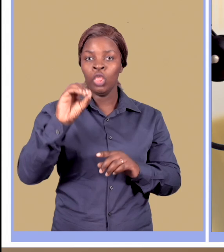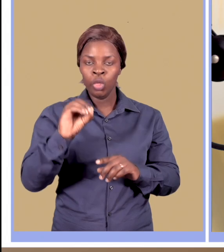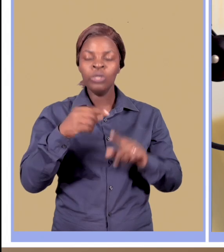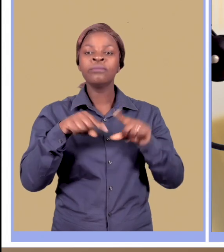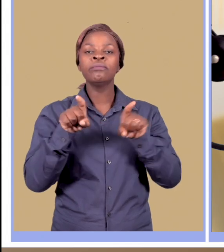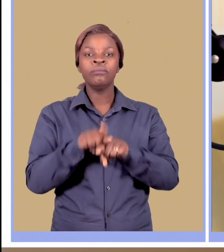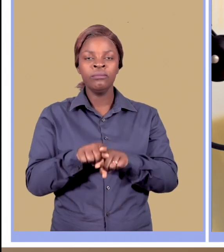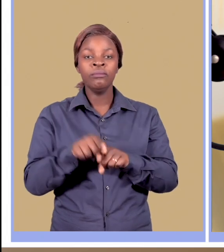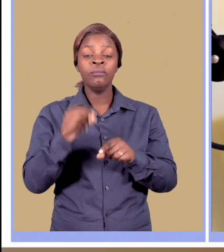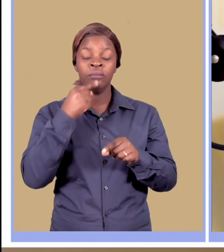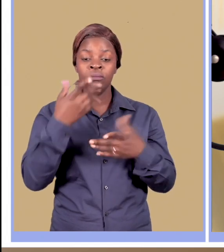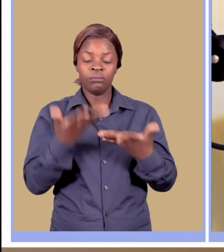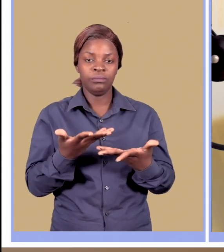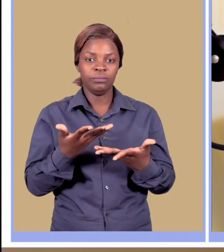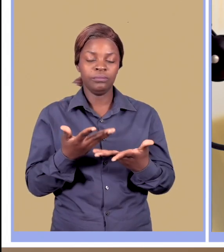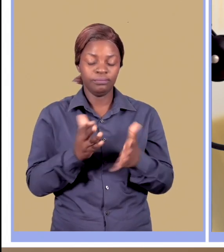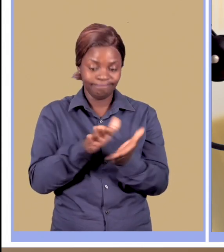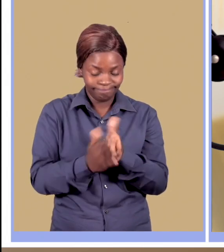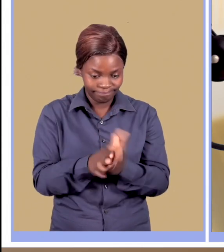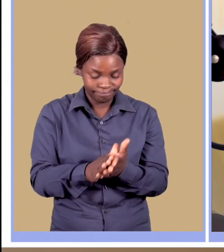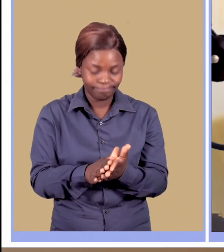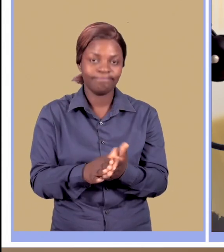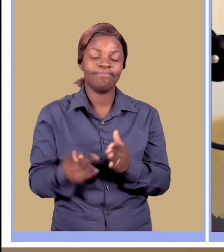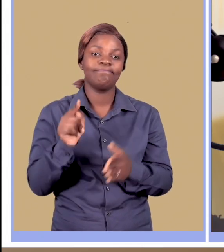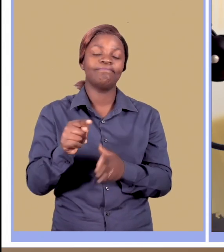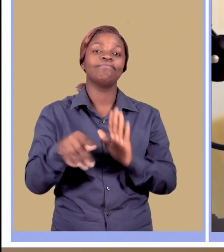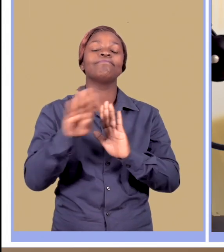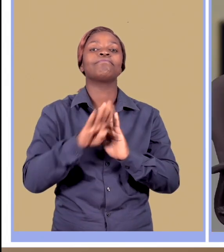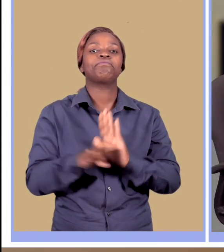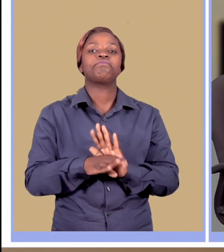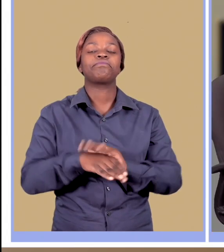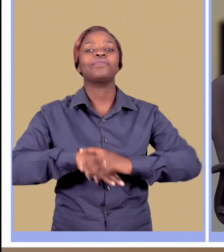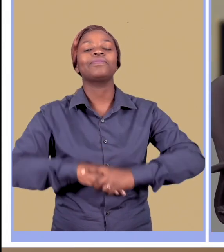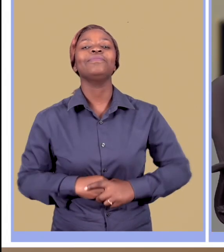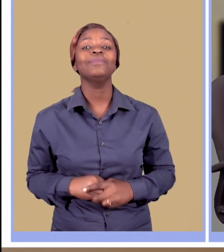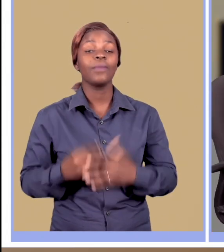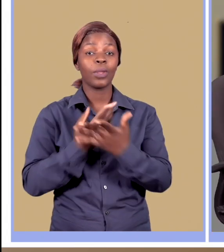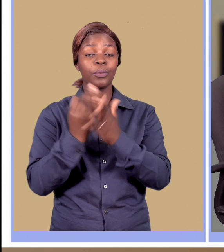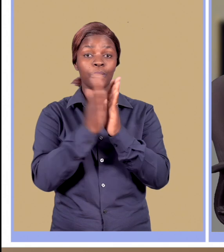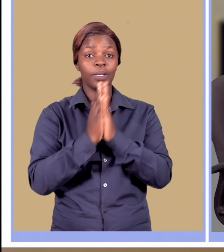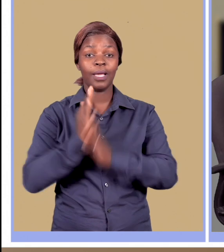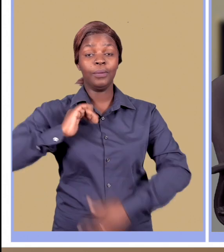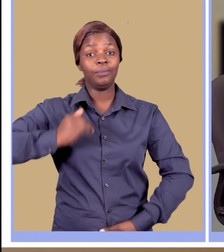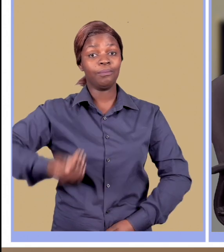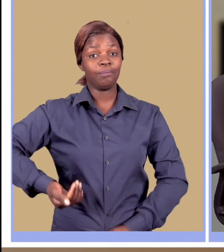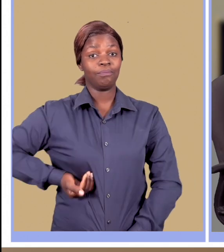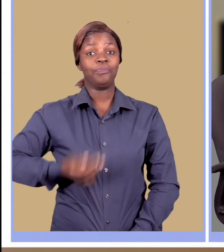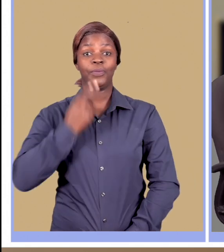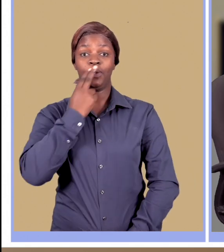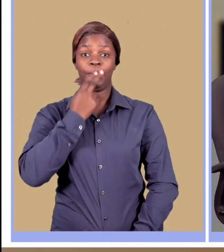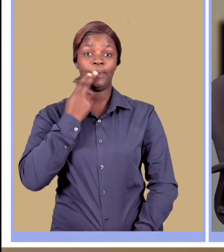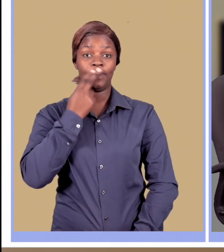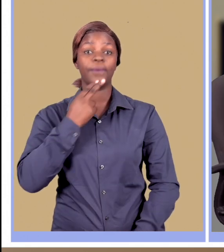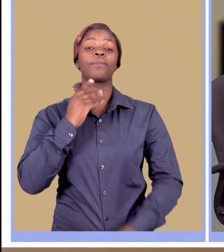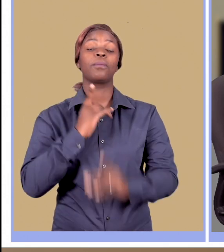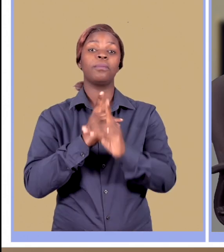prioridades para a implementação deste programa. Muito obrigado, doutora Fárida,